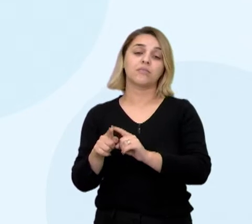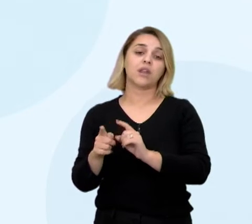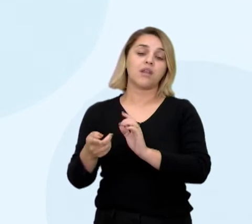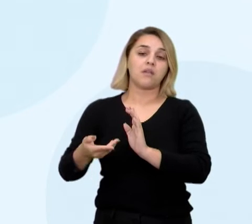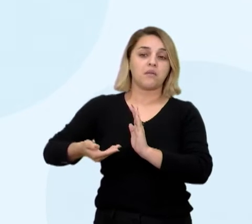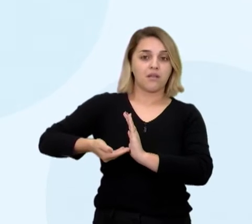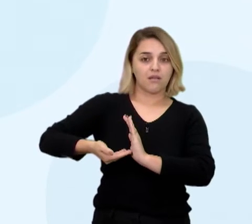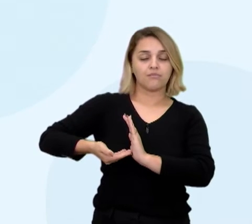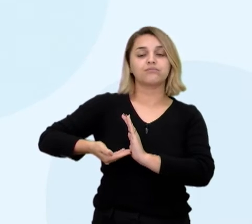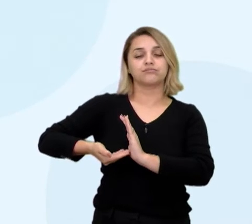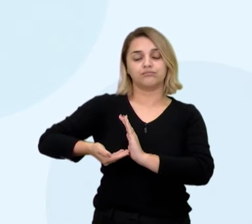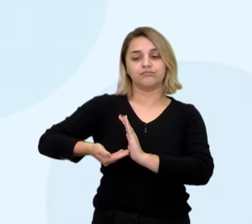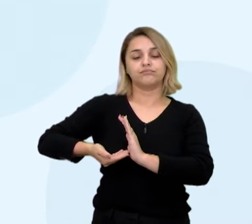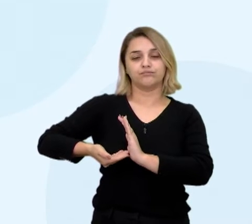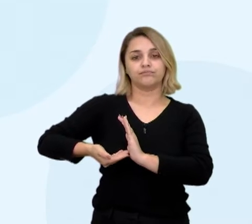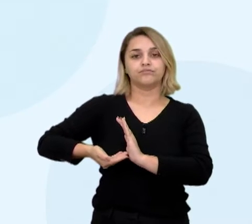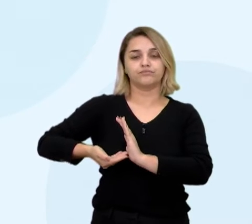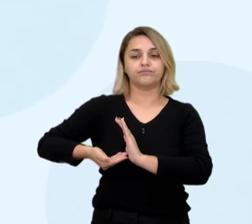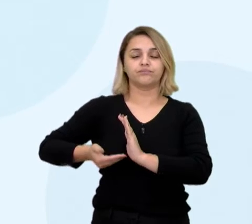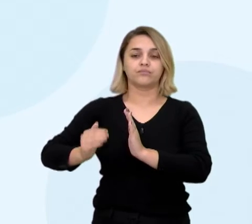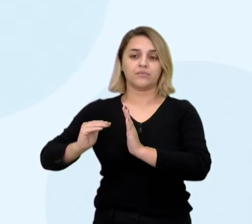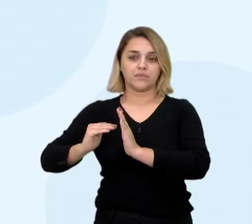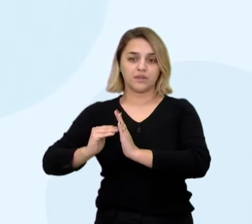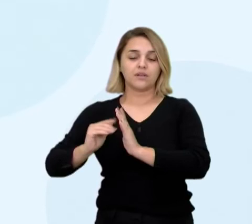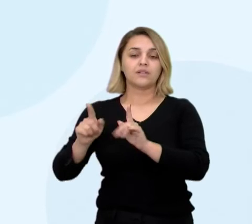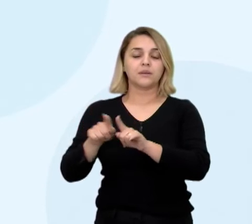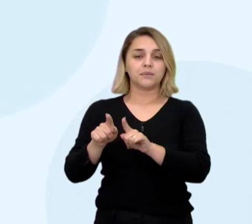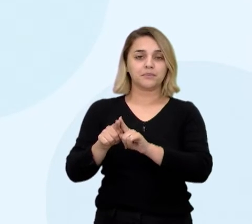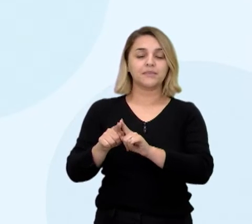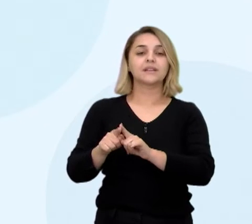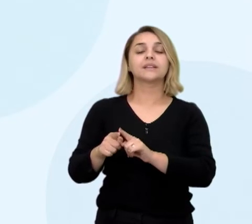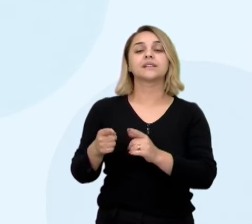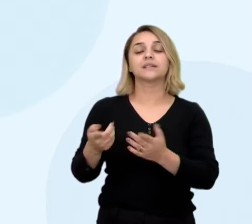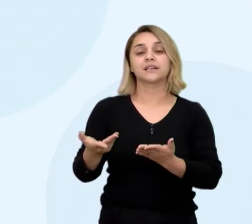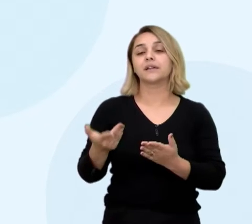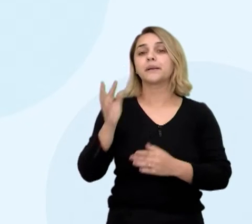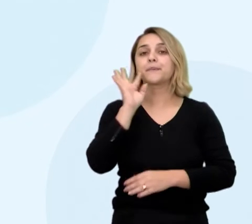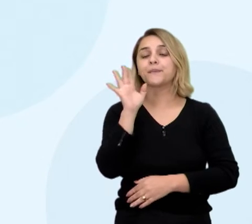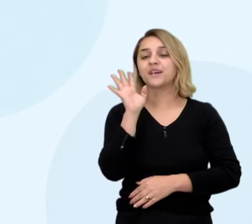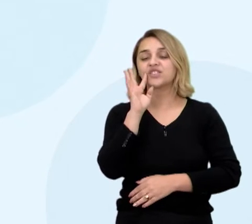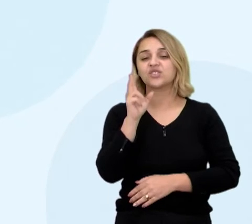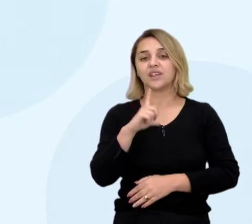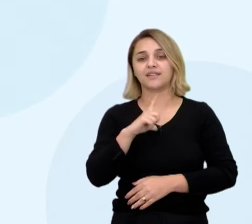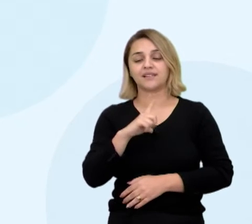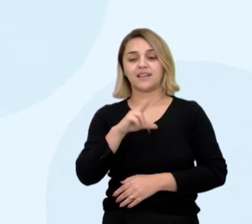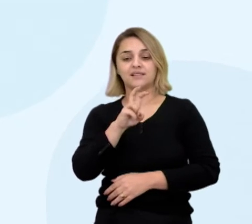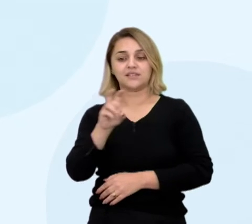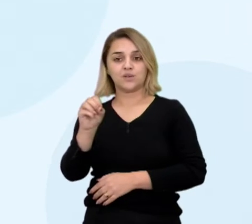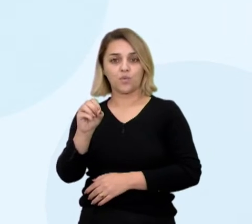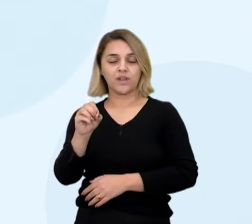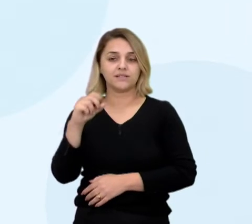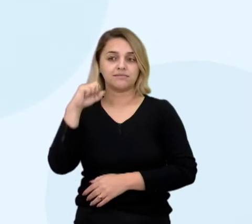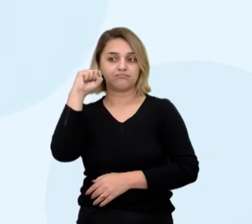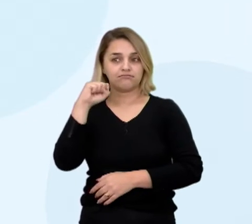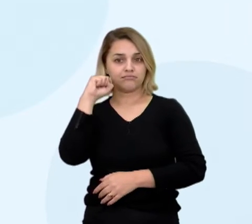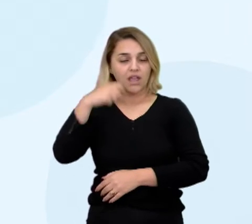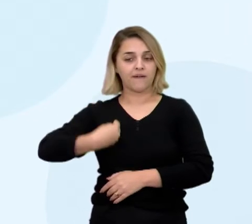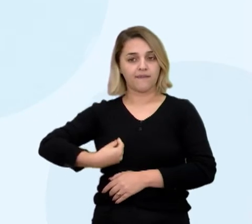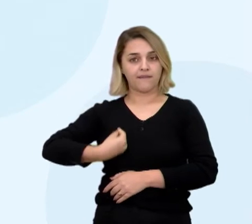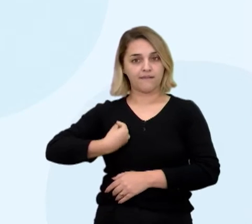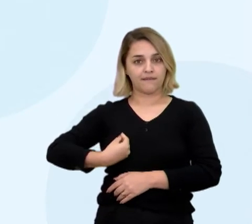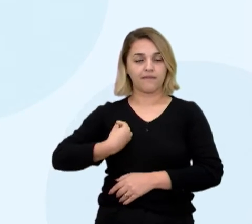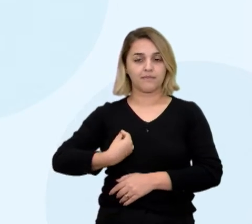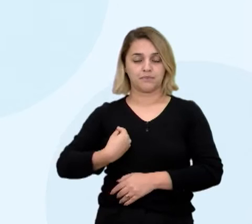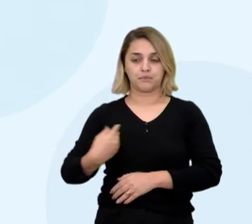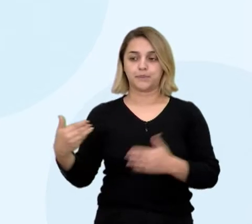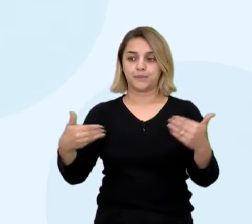exemplo, vamos supor que no dia da votação dessa lei no Senado tinha 50 senadores presentes. Então, se a gente tiver